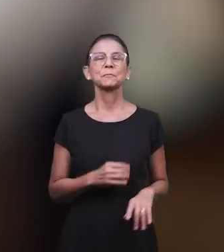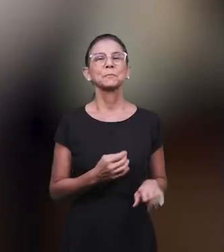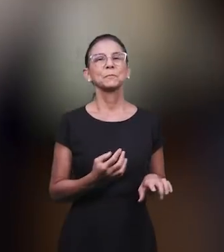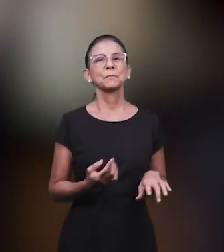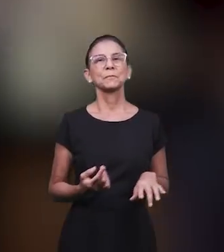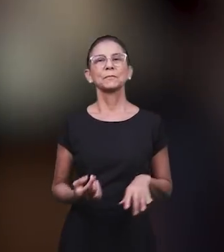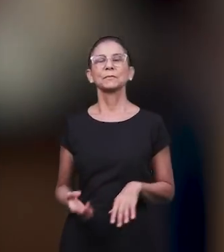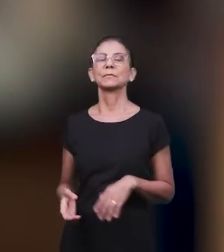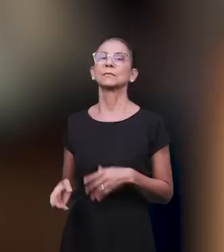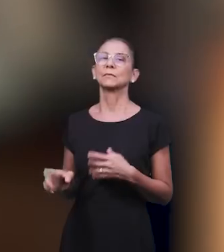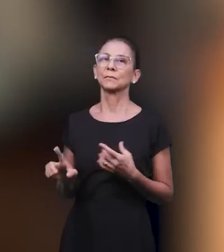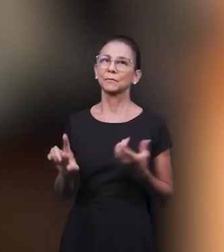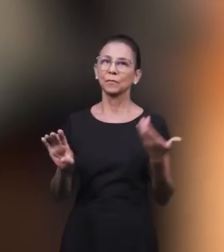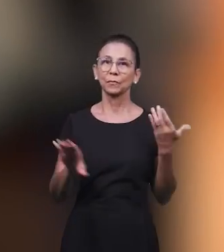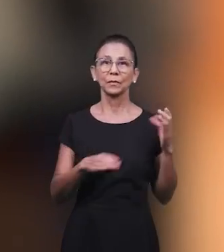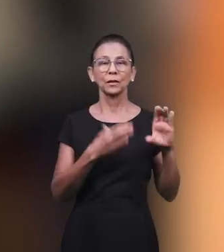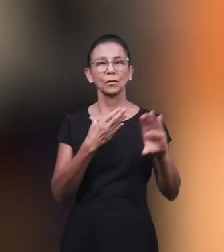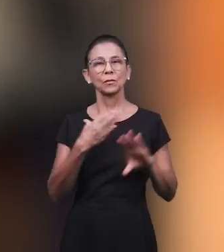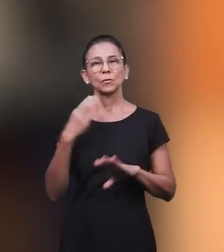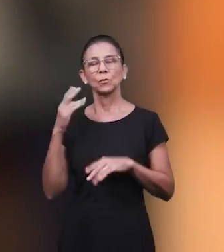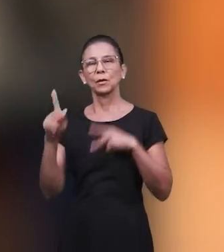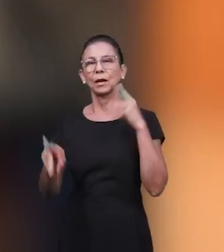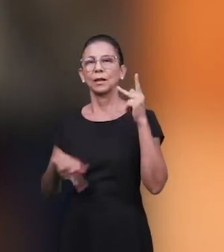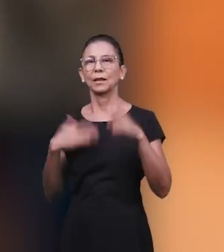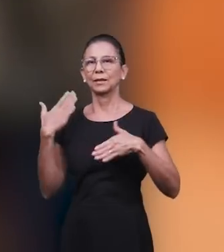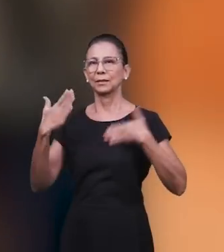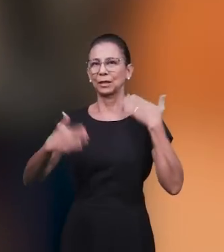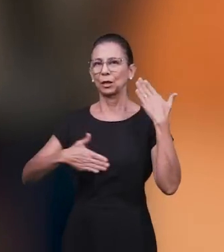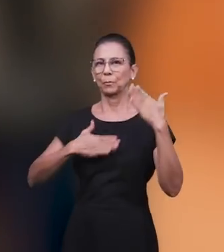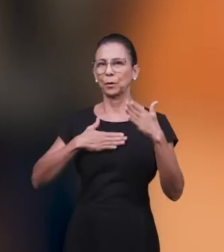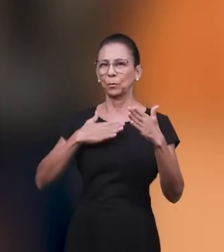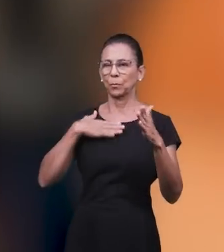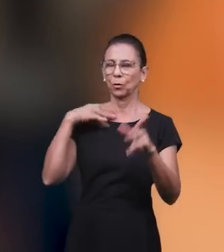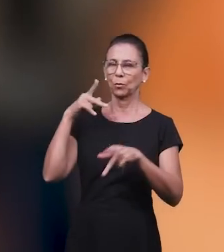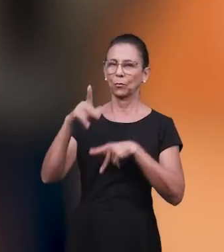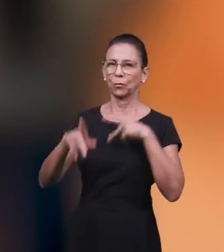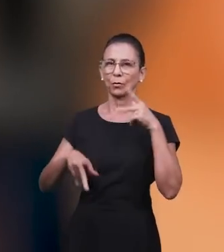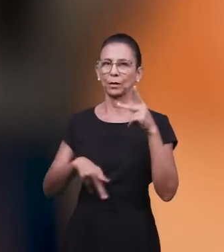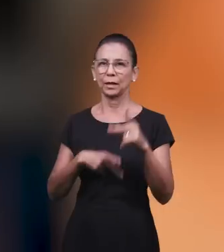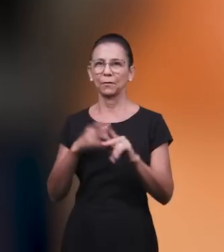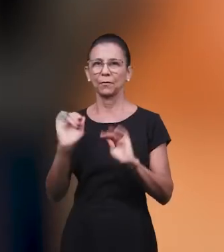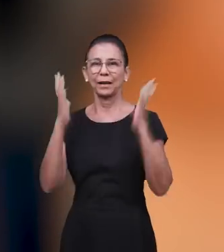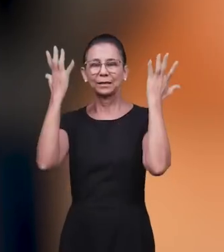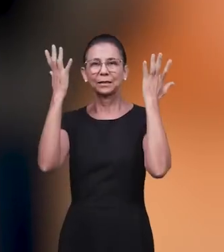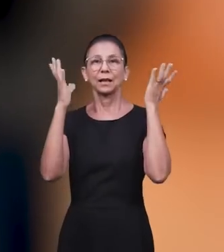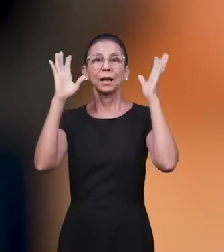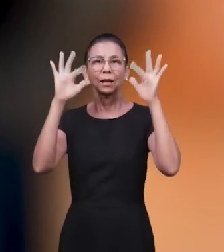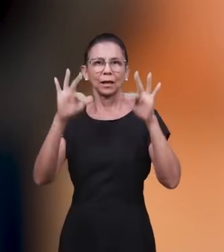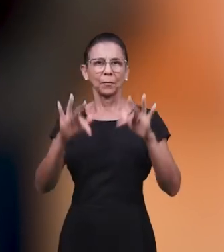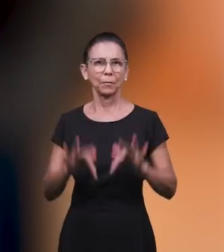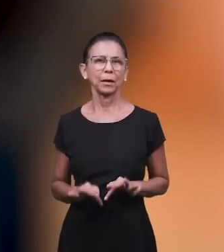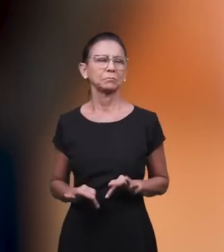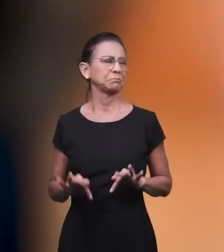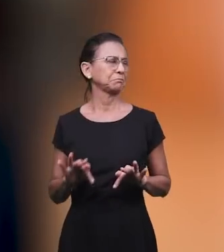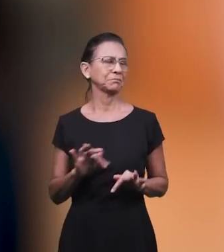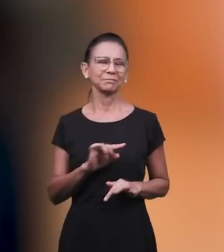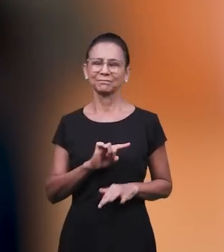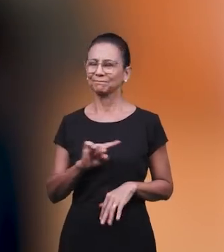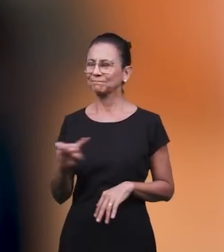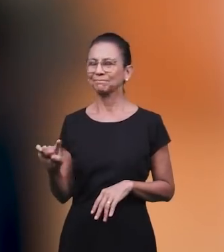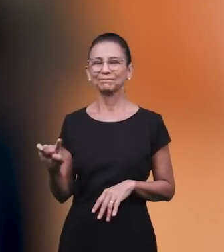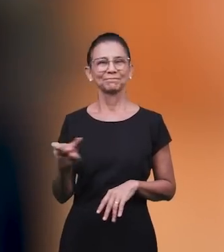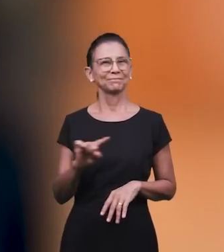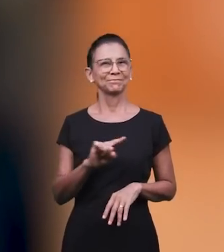continuar. Canta, meu povo, alegra, meu povo, que a festa não vai